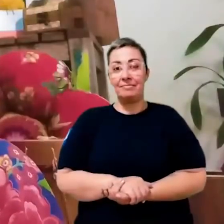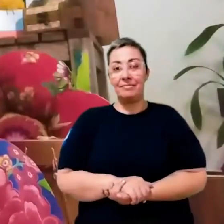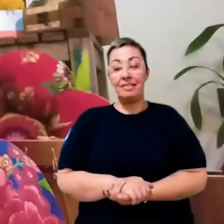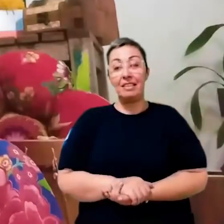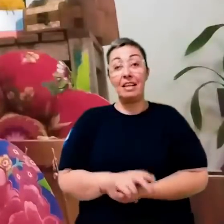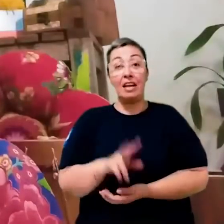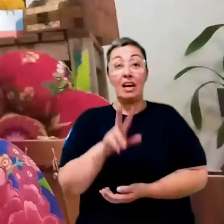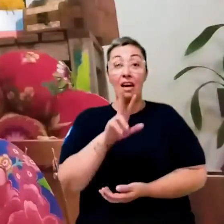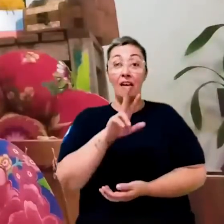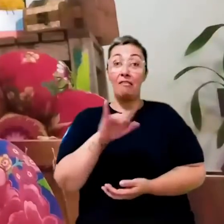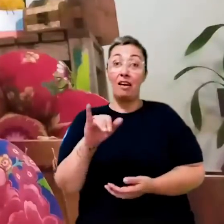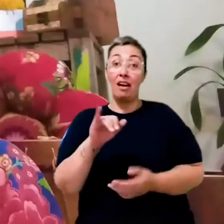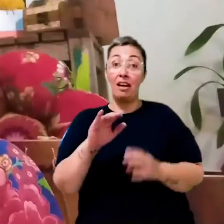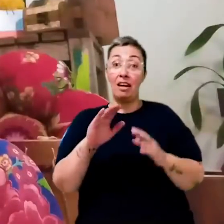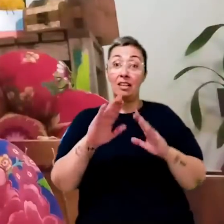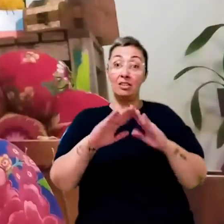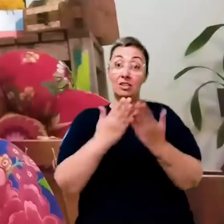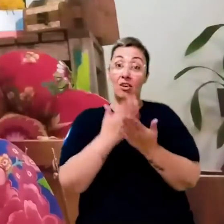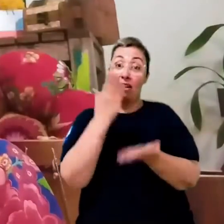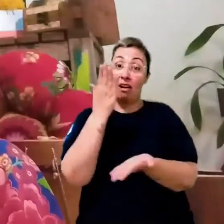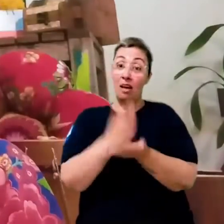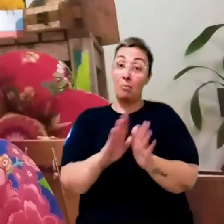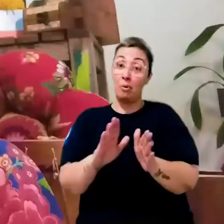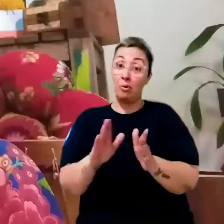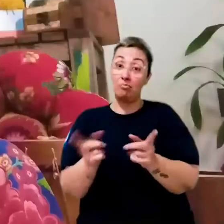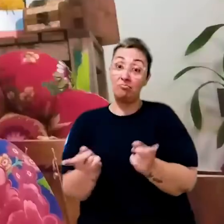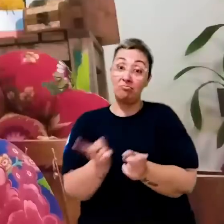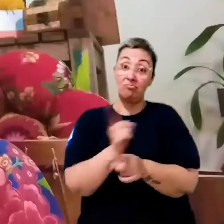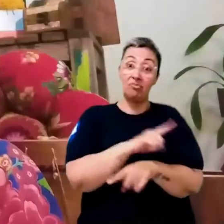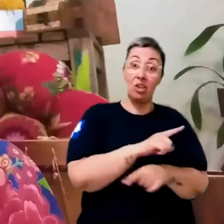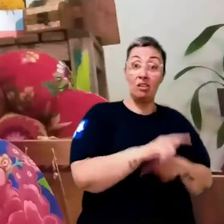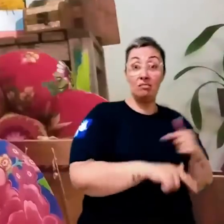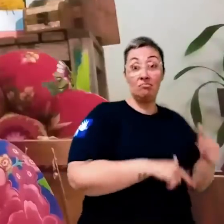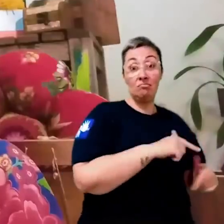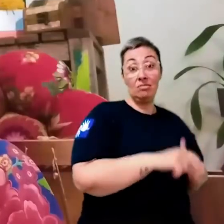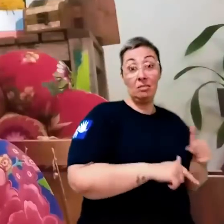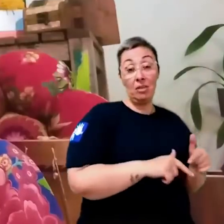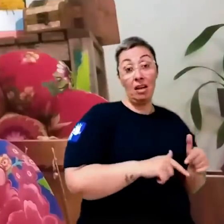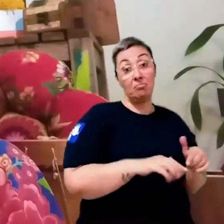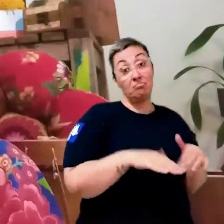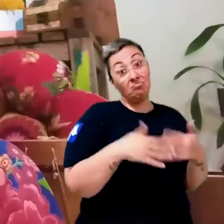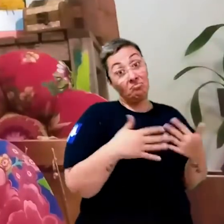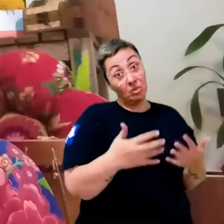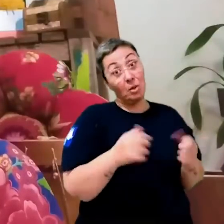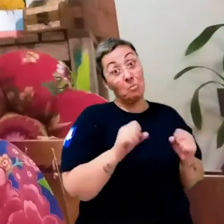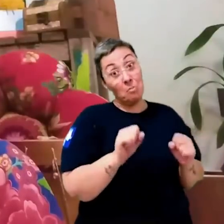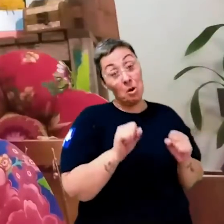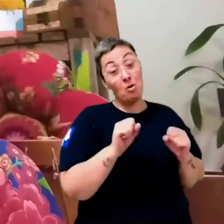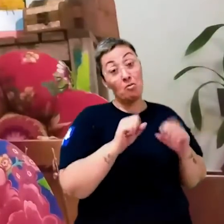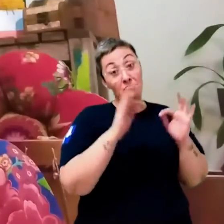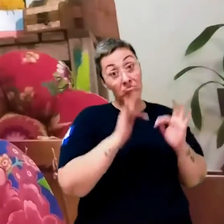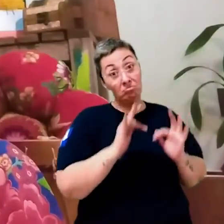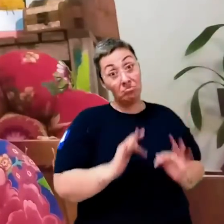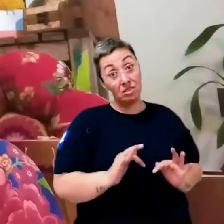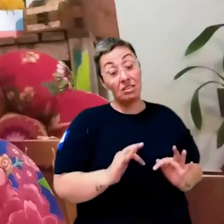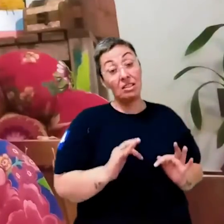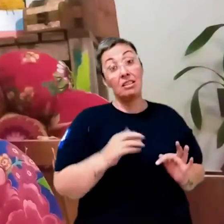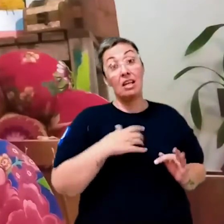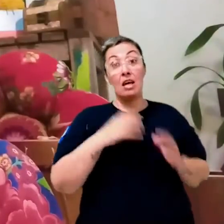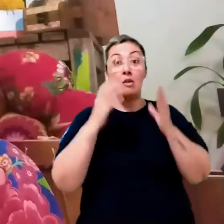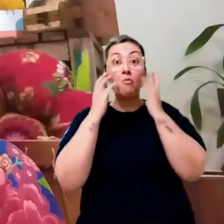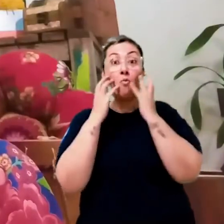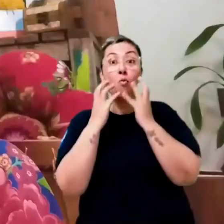Vão deixar de ir à escola para ir ao trabalho. Talvez sejam felizes, talvez tenham barba